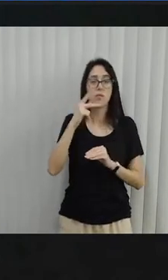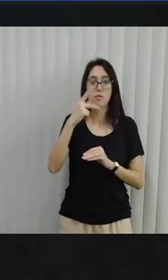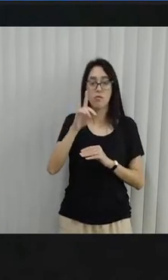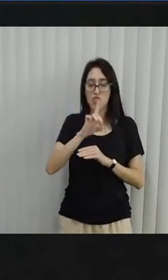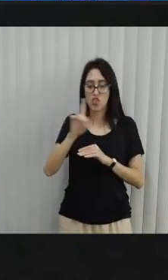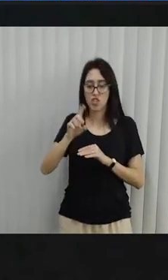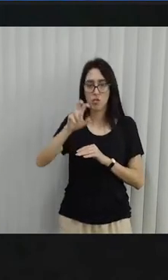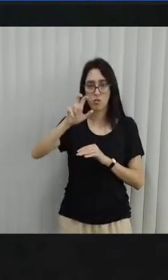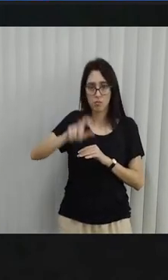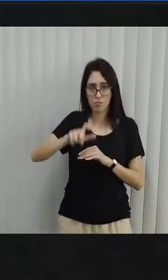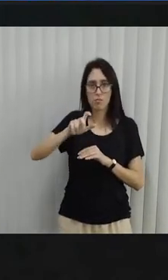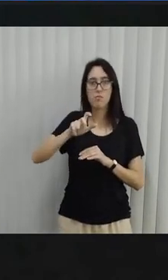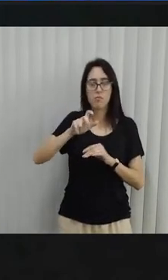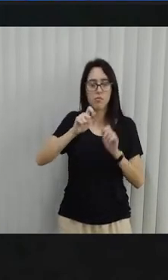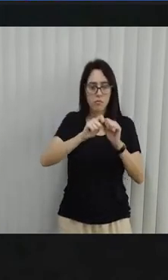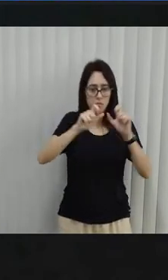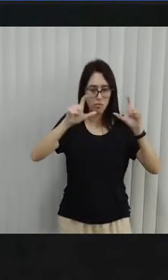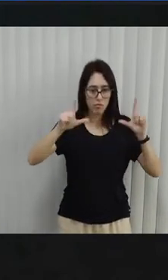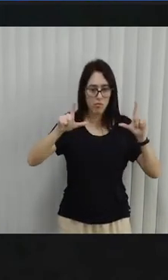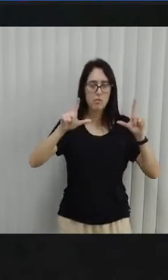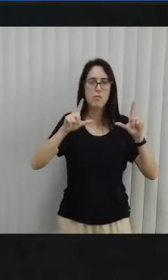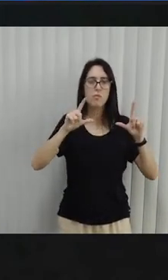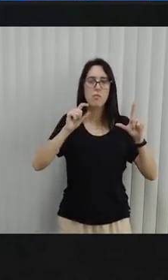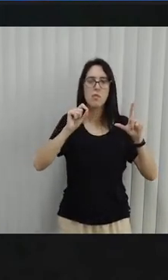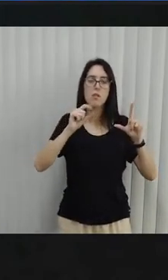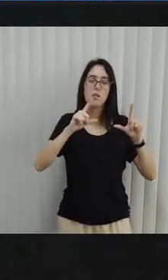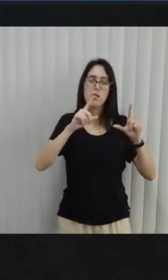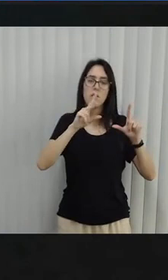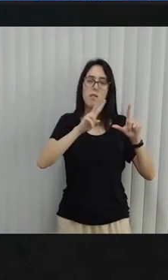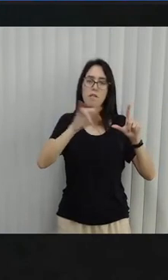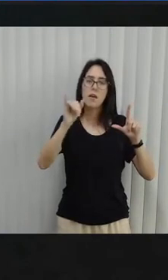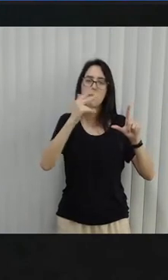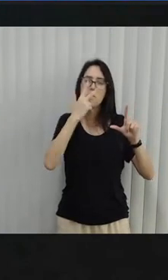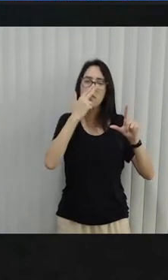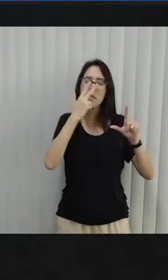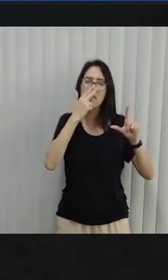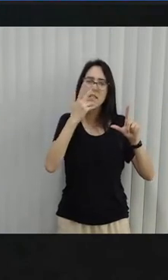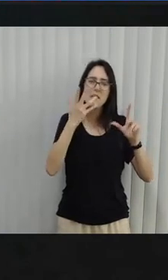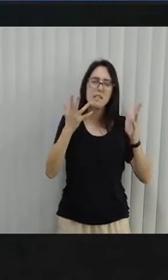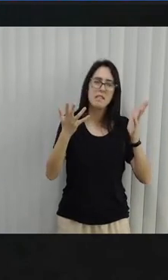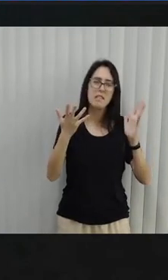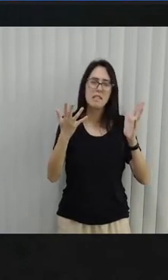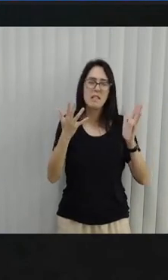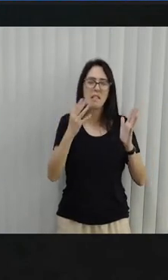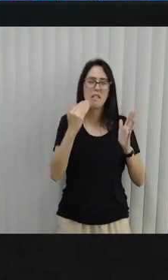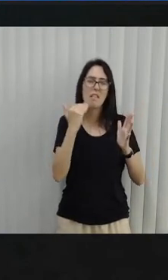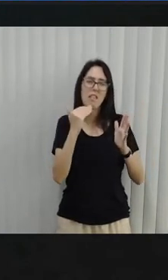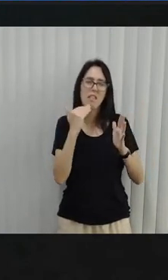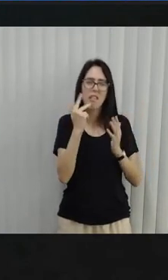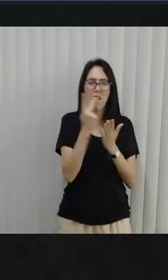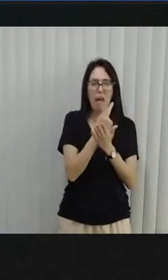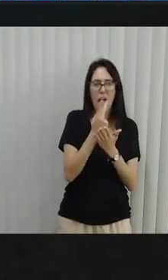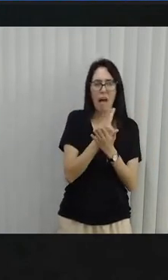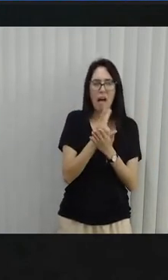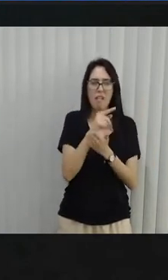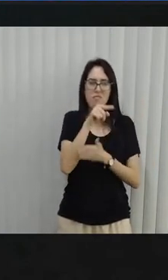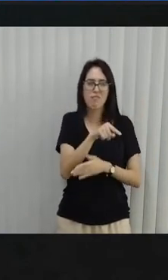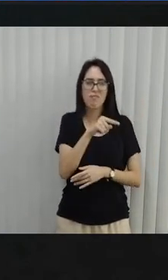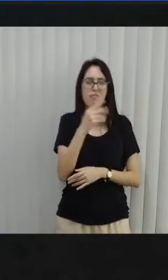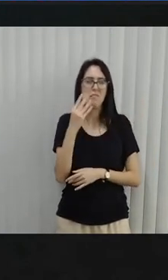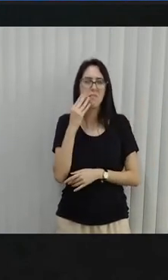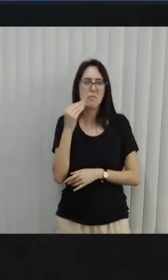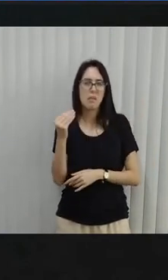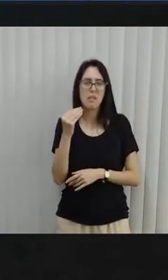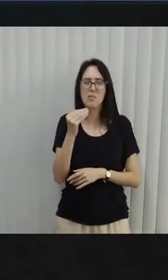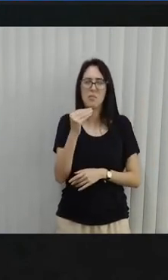selecionar exportar, eu vou pegar uma imagem não tão legal. Ela vai vir com algumas anotações do Scratch e não